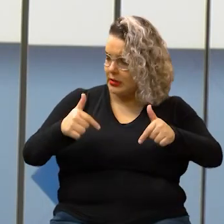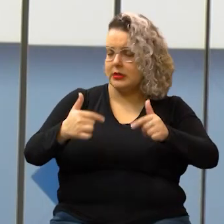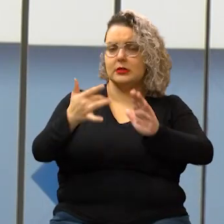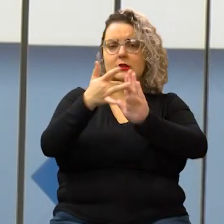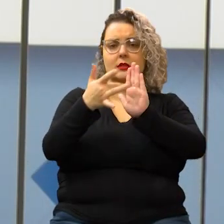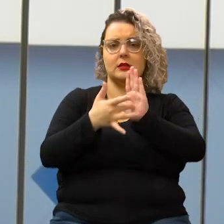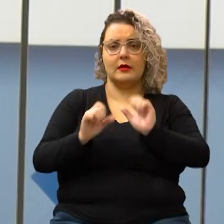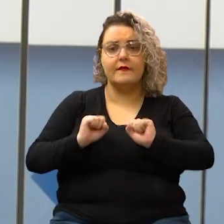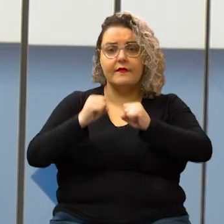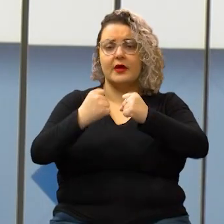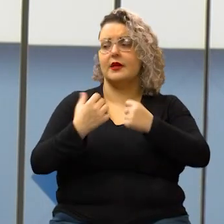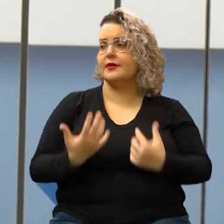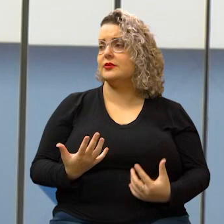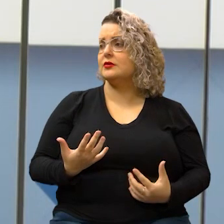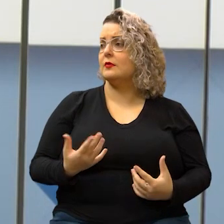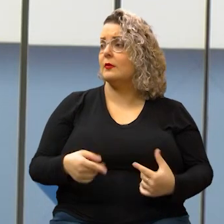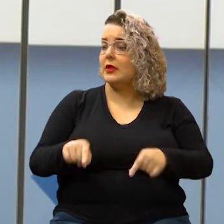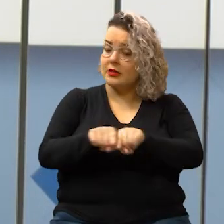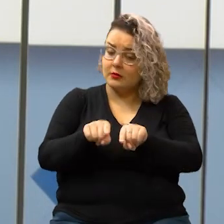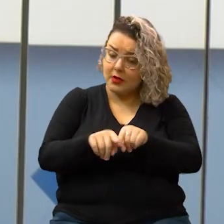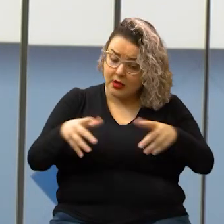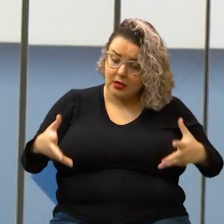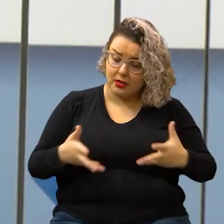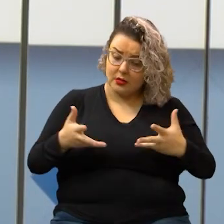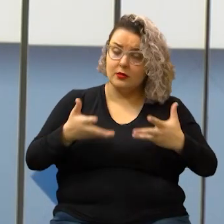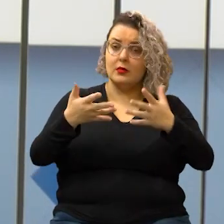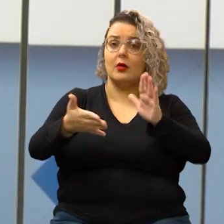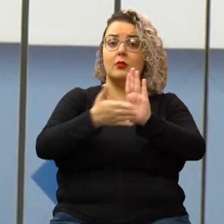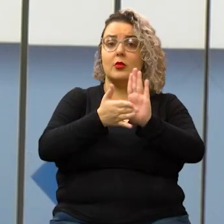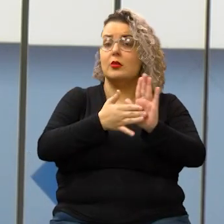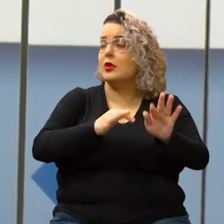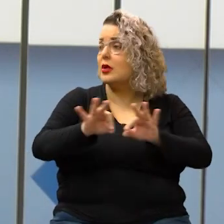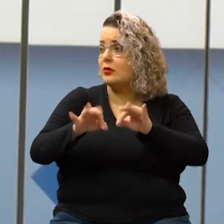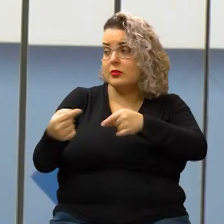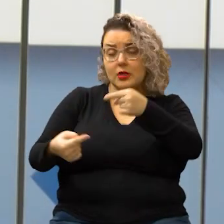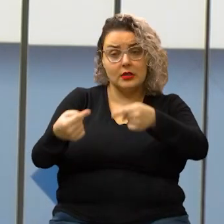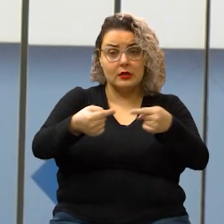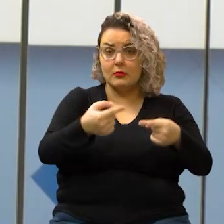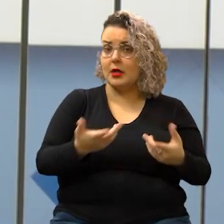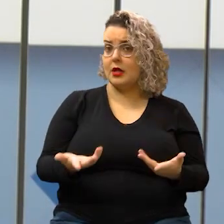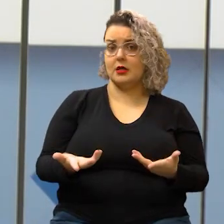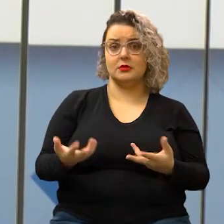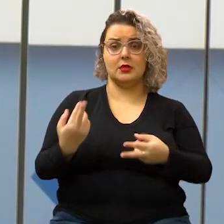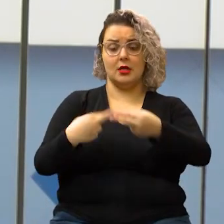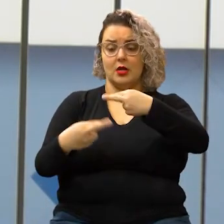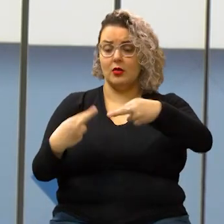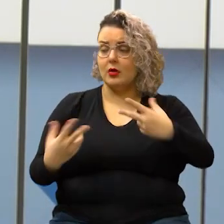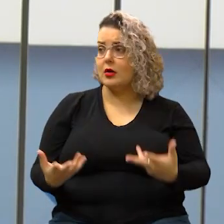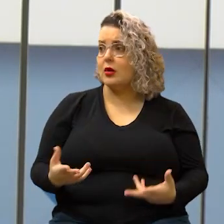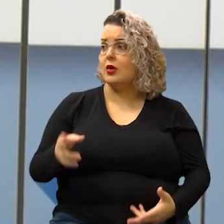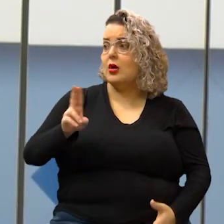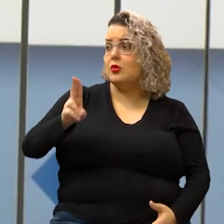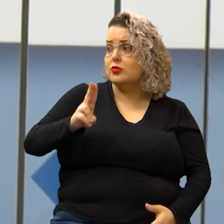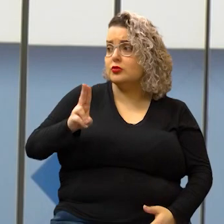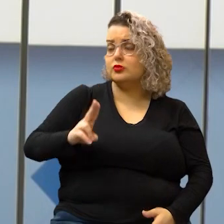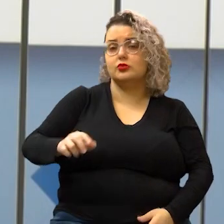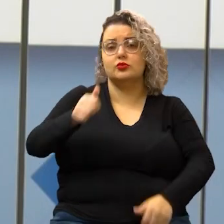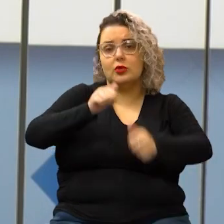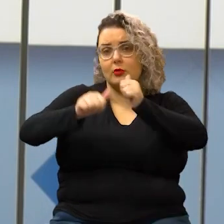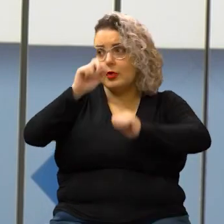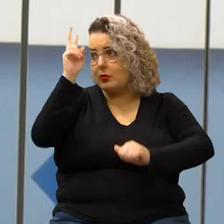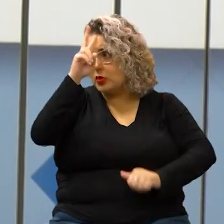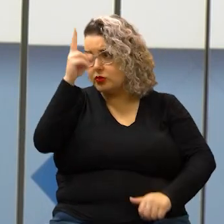pauta, estarem se sentindo estimulados a propor projetos e debates relacionados ao uso e abuso de drogas.